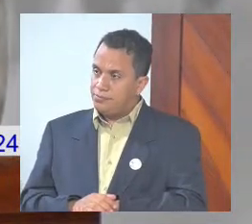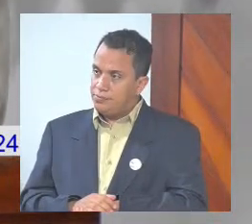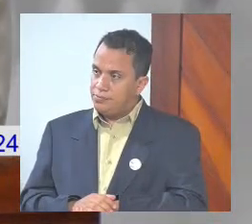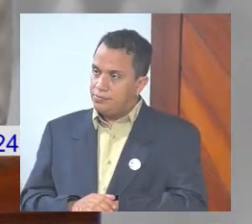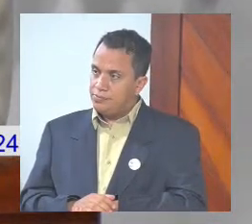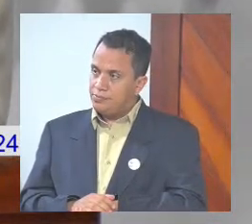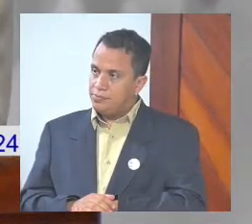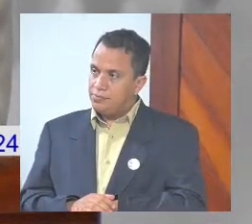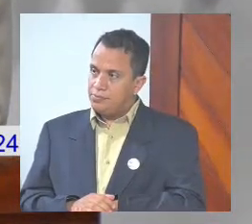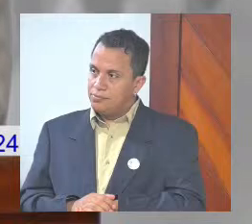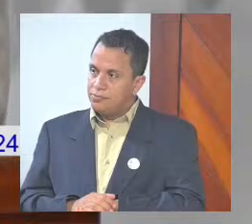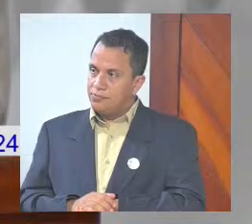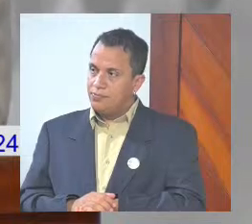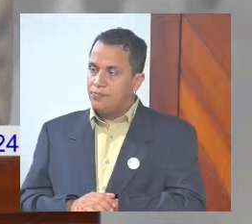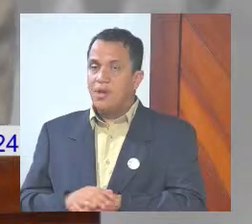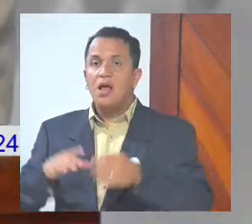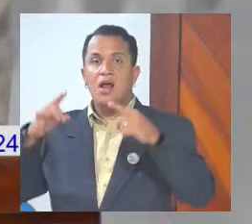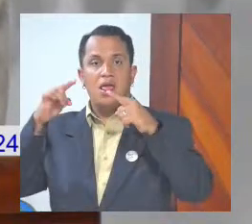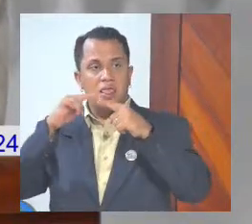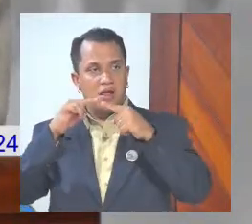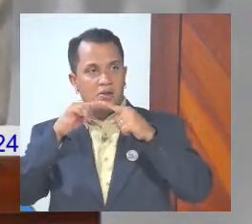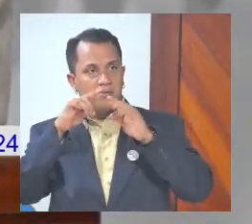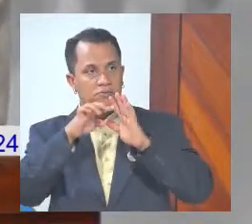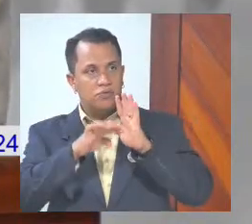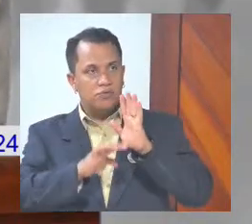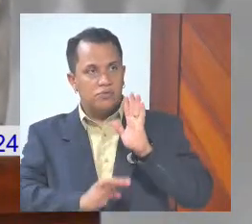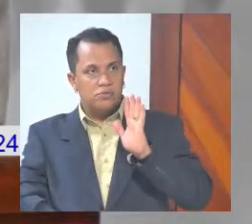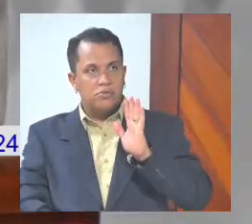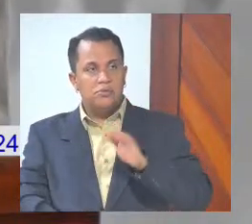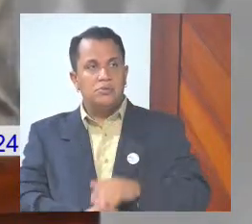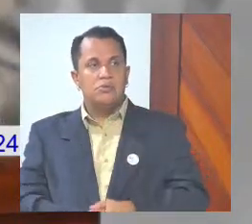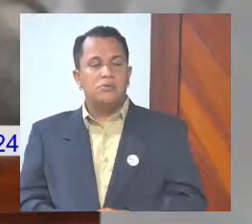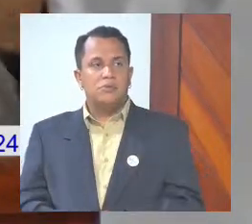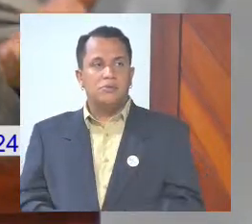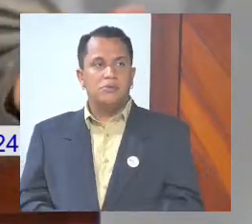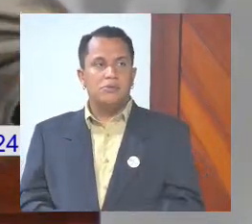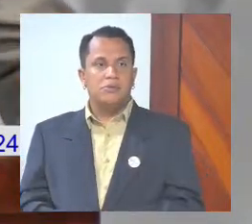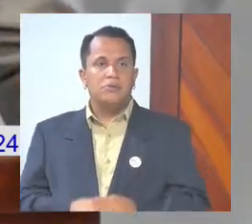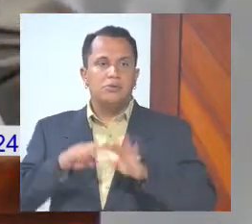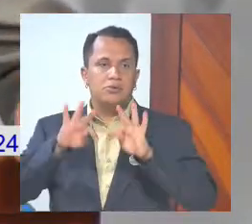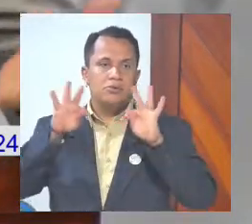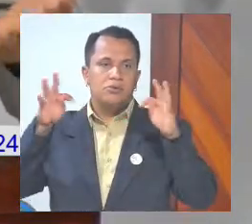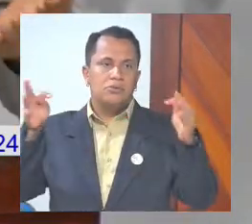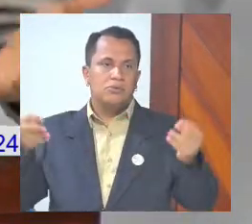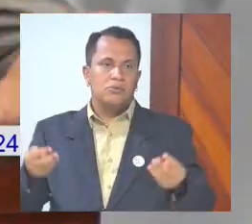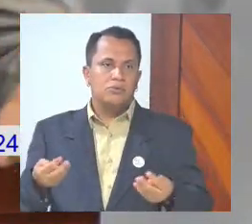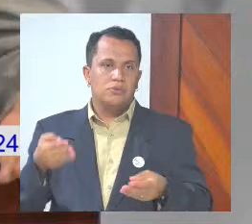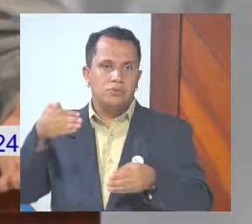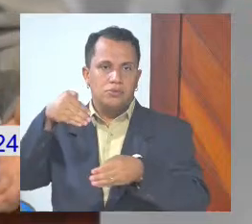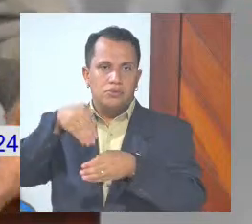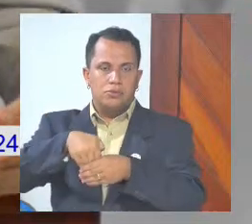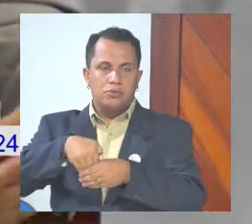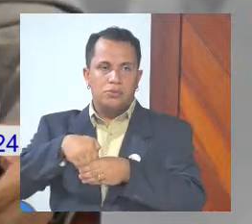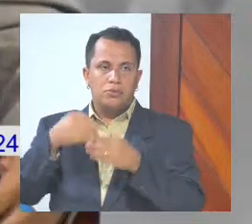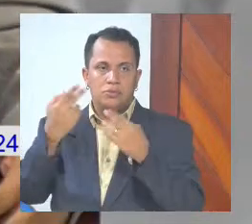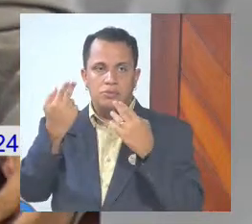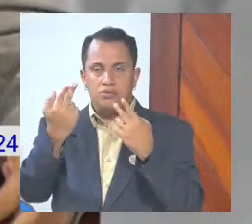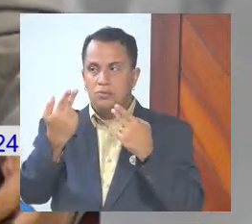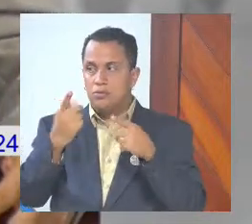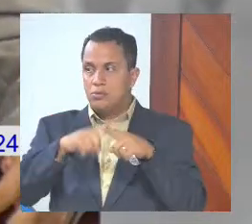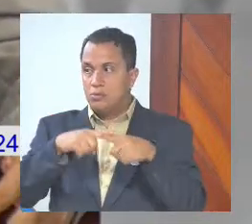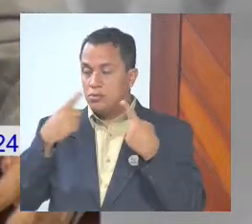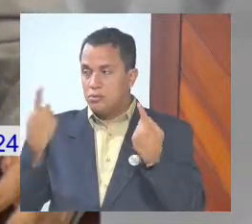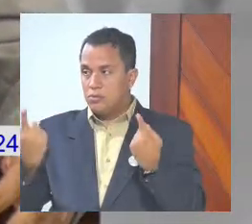eu não concordo com algumas coisas quando generalizo, né? Coloco todos os vereadores numa vala comum. Mas